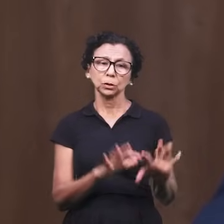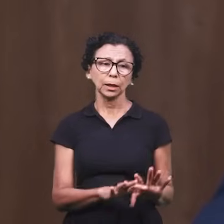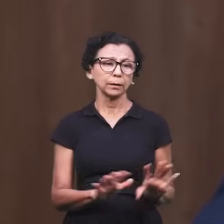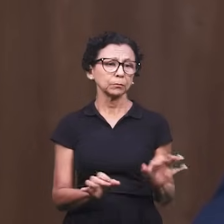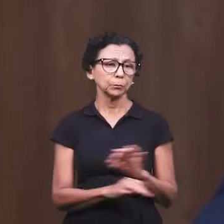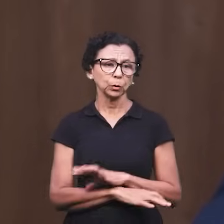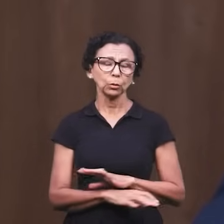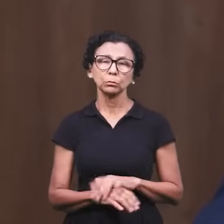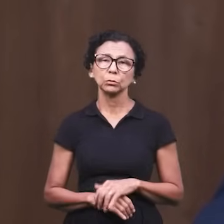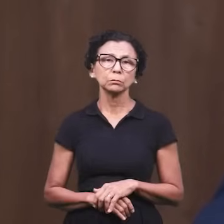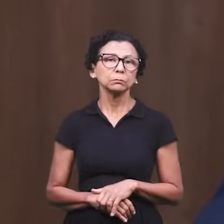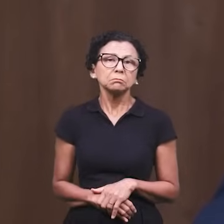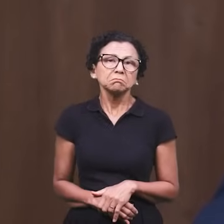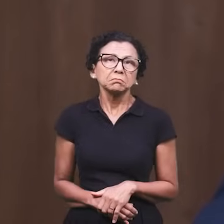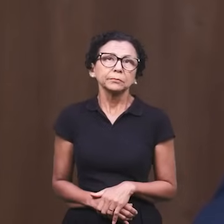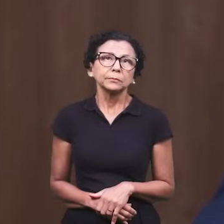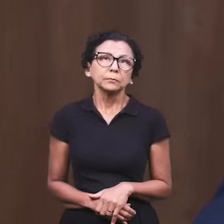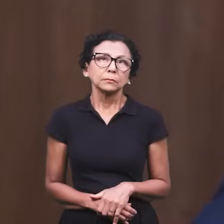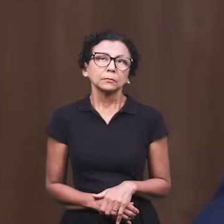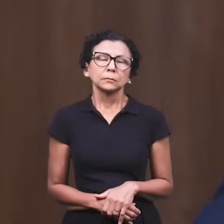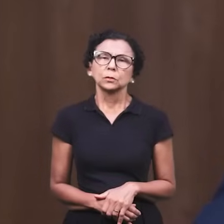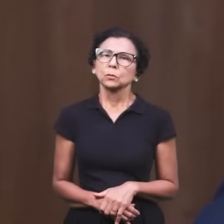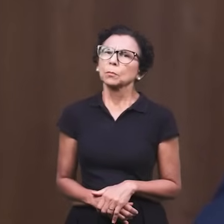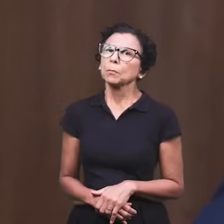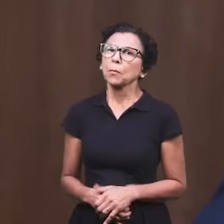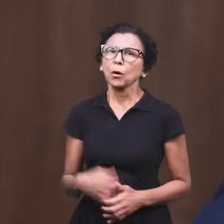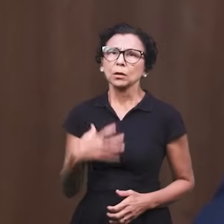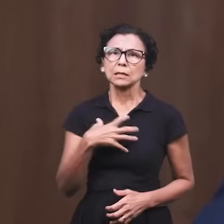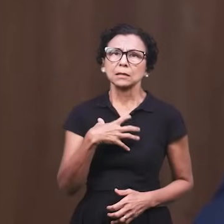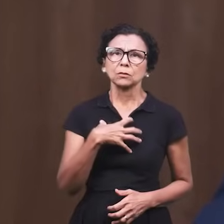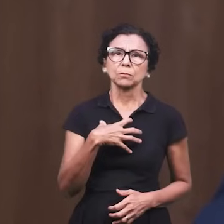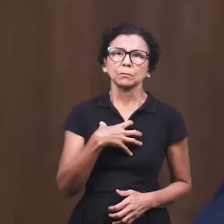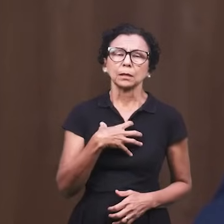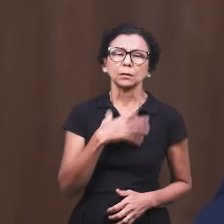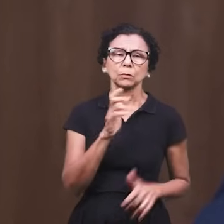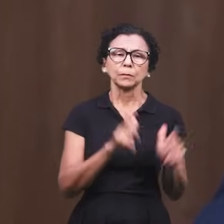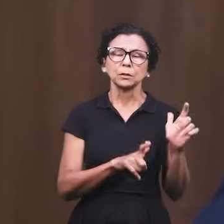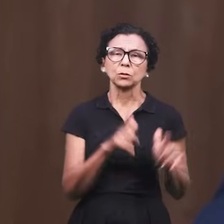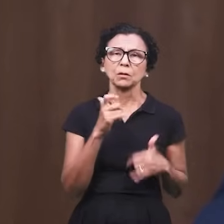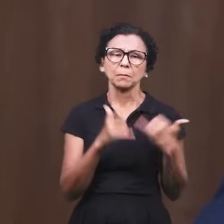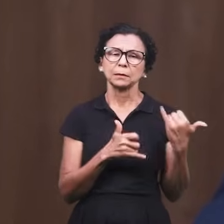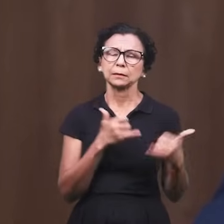não. Então você não vai ficar iludindo ninguém, nem brincando com o sentimento de ninguém.